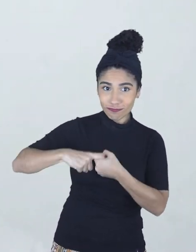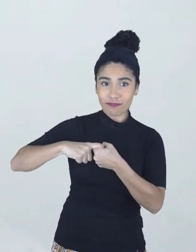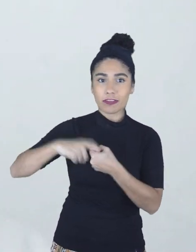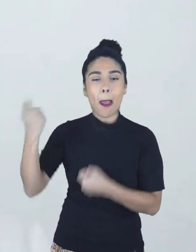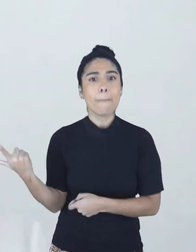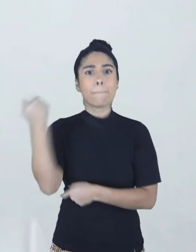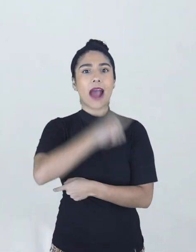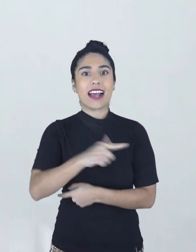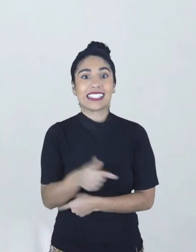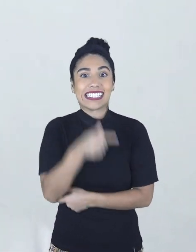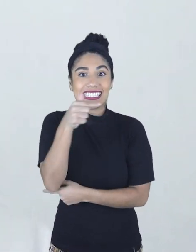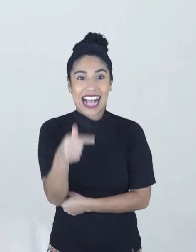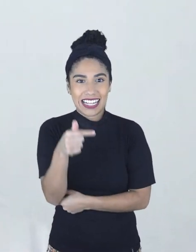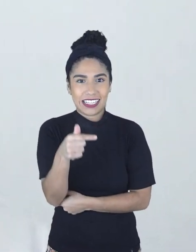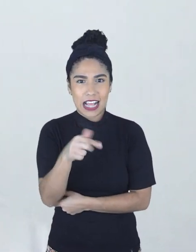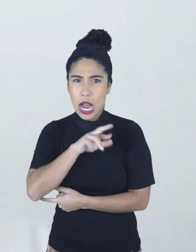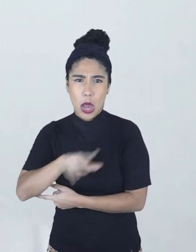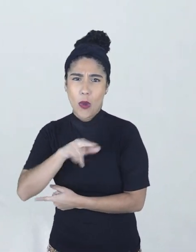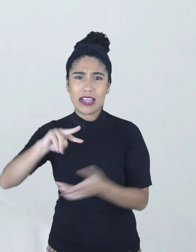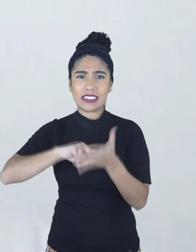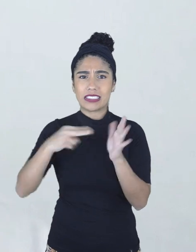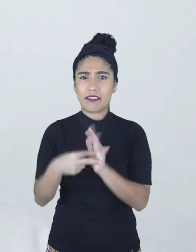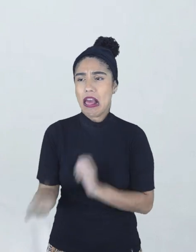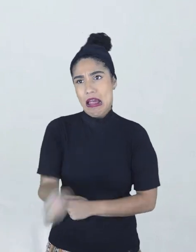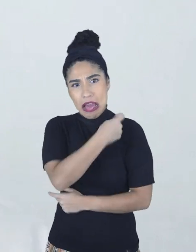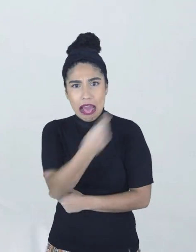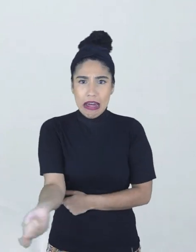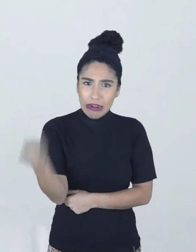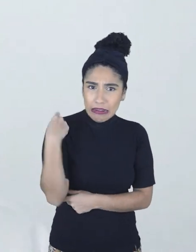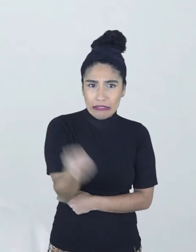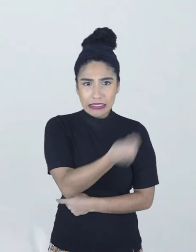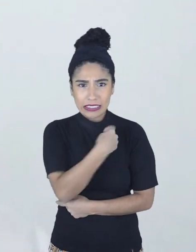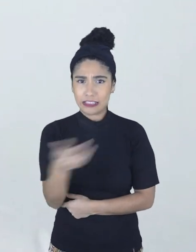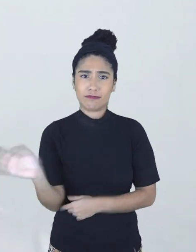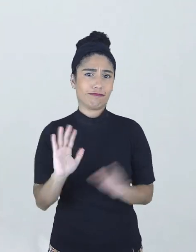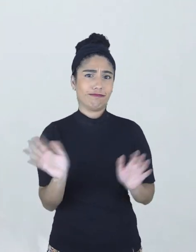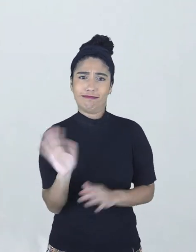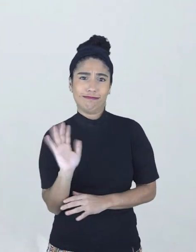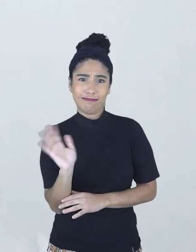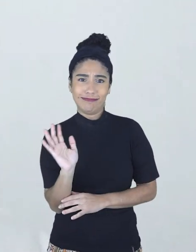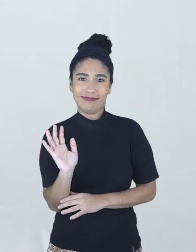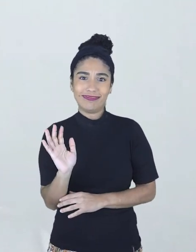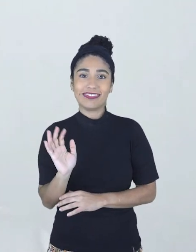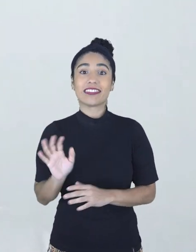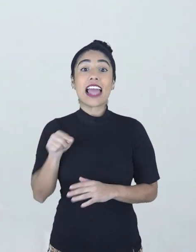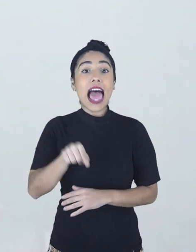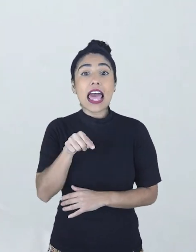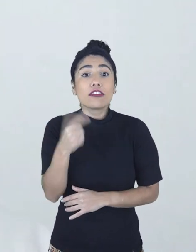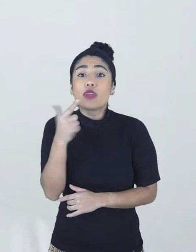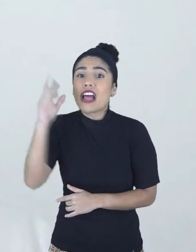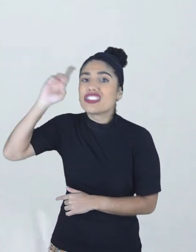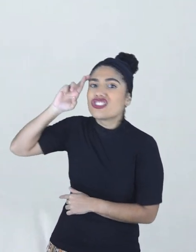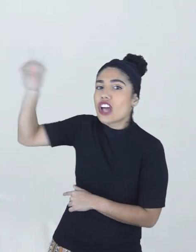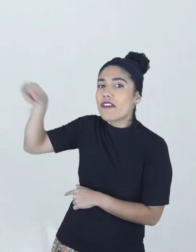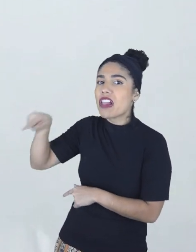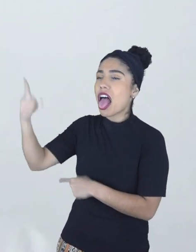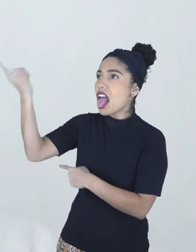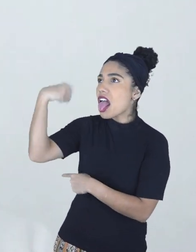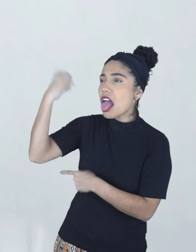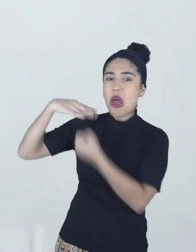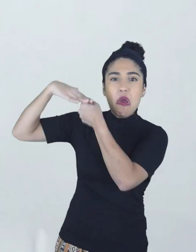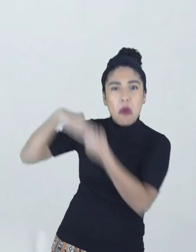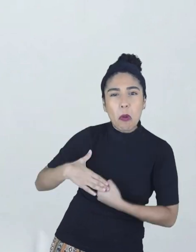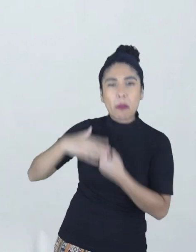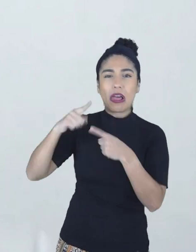produzir até sete por dia é isso não tem um chicote desculpa a expressão mas não tem um chicote estalando nas costas né Não tem aquela questão